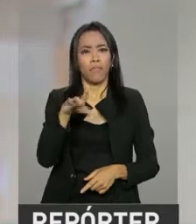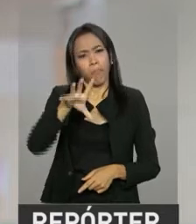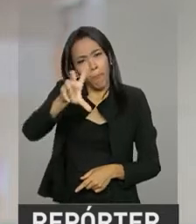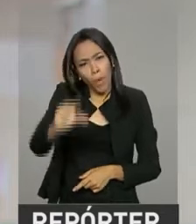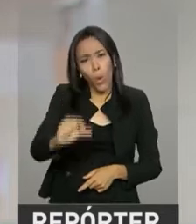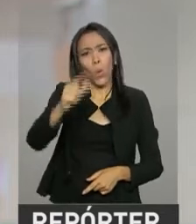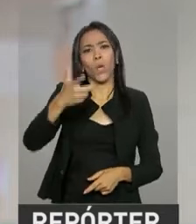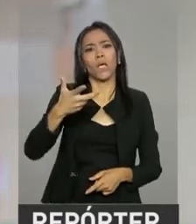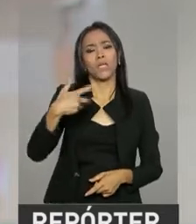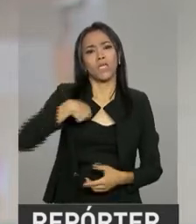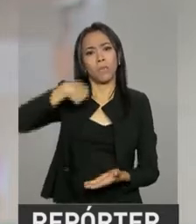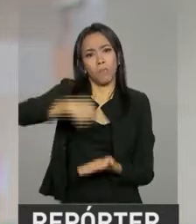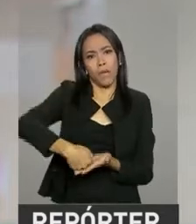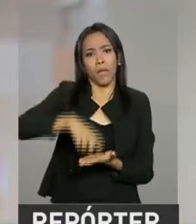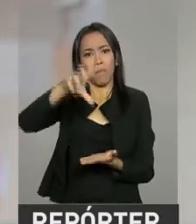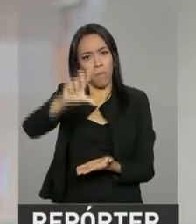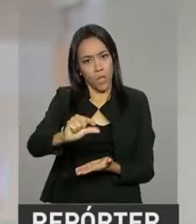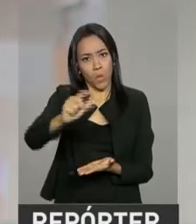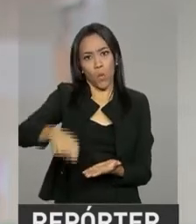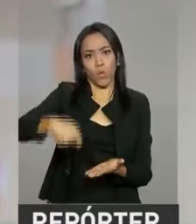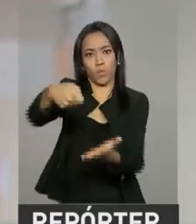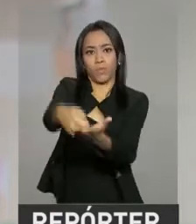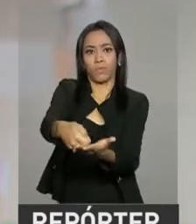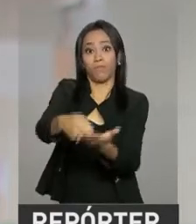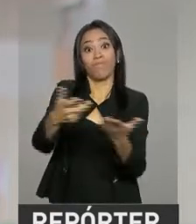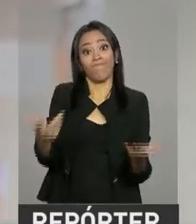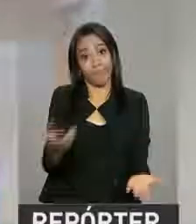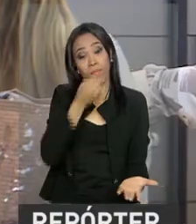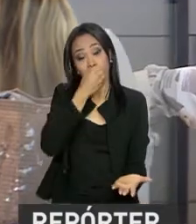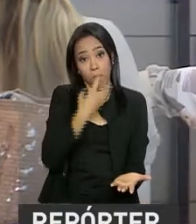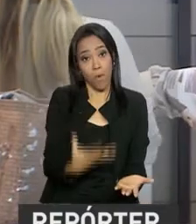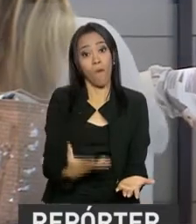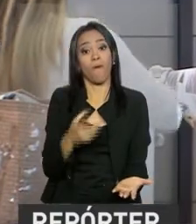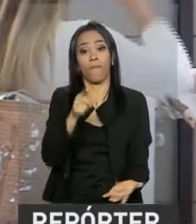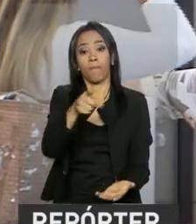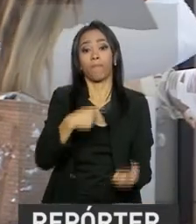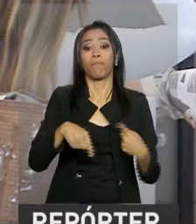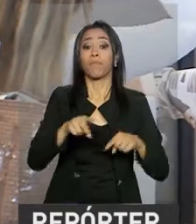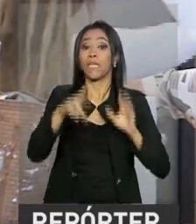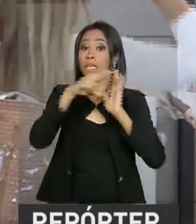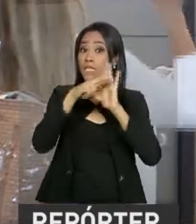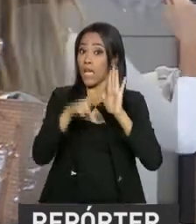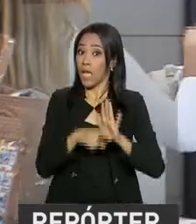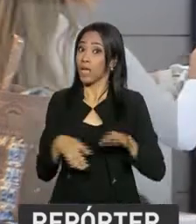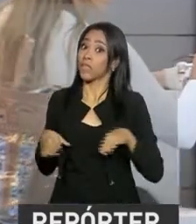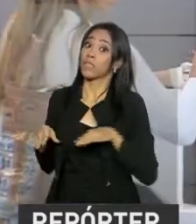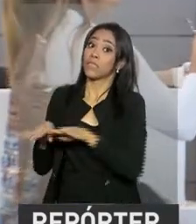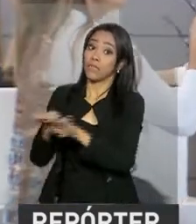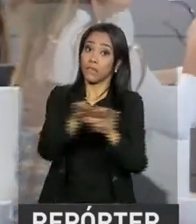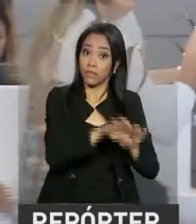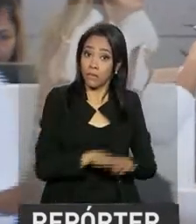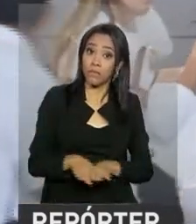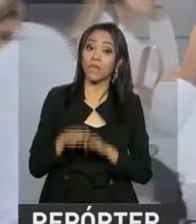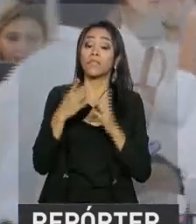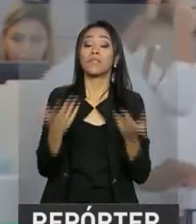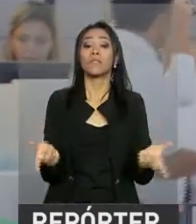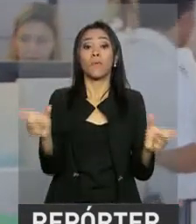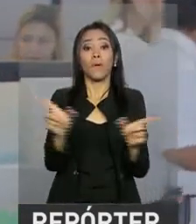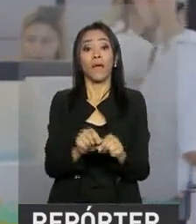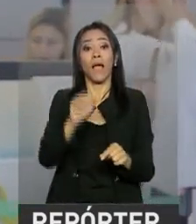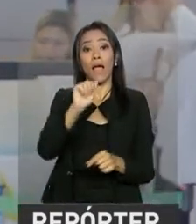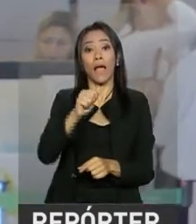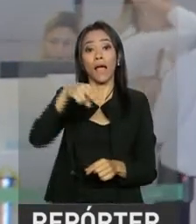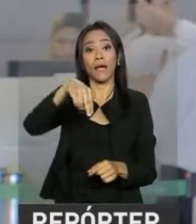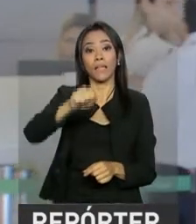bagagem pagar menos na tarifa é uma boa opção e para deixar as regras mais justas para os usuários a anac determinou o